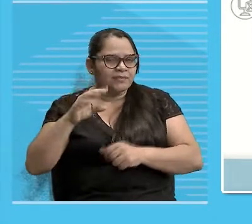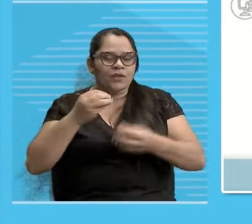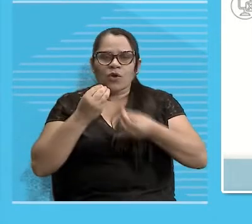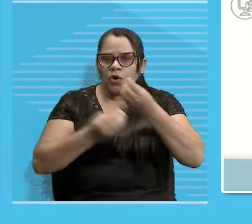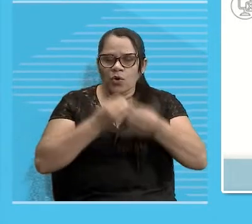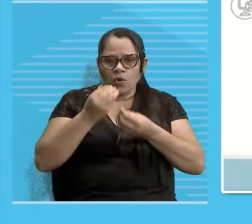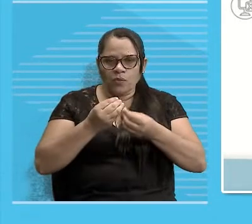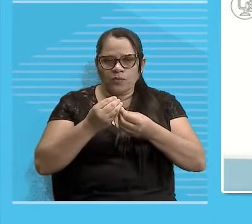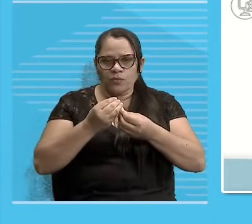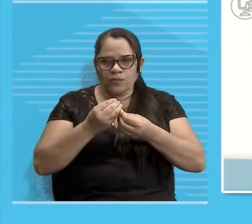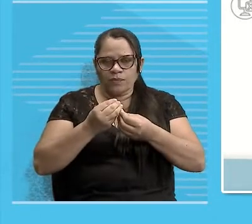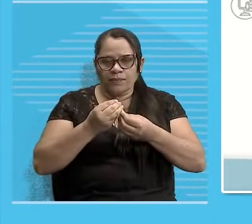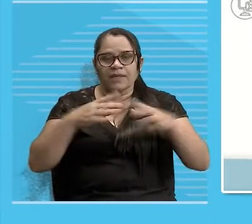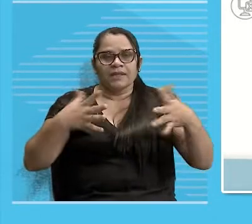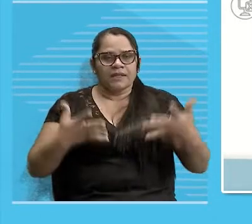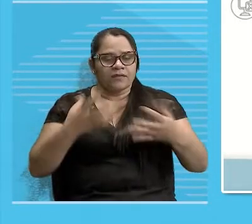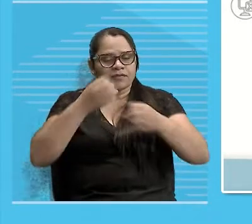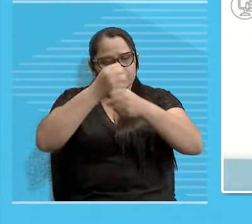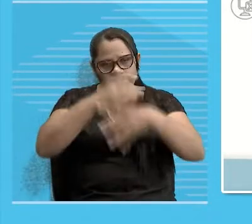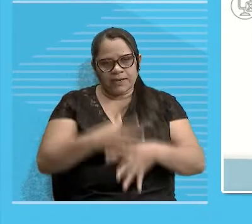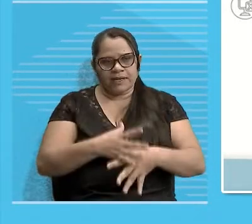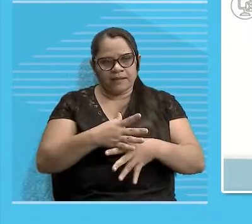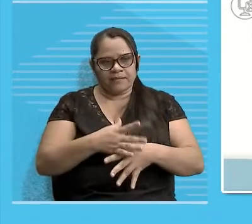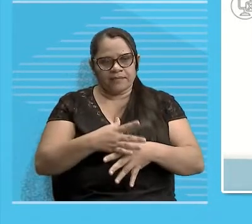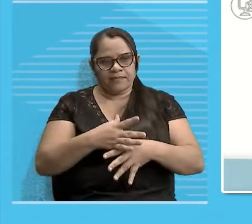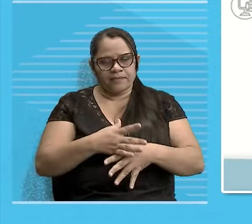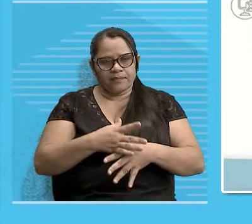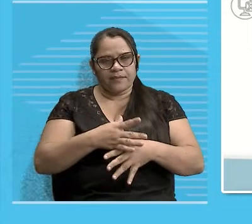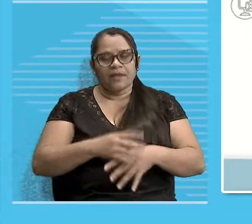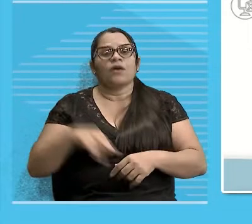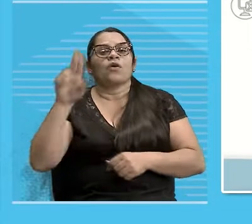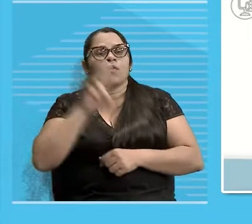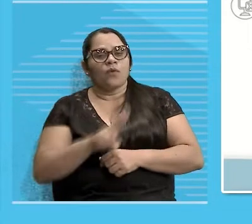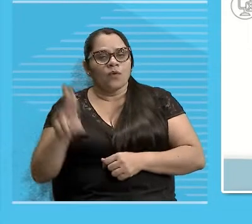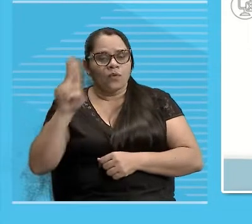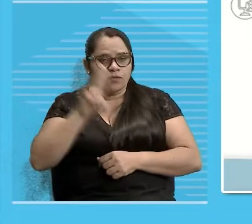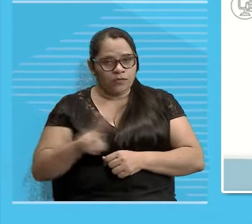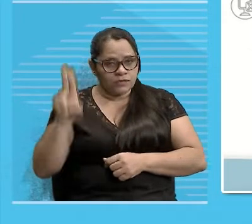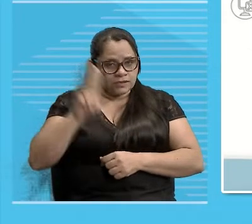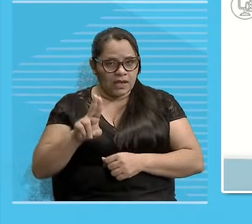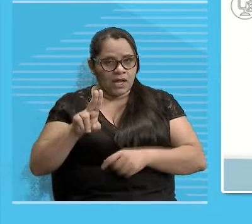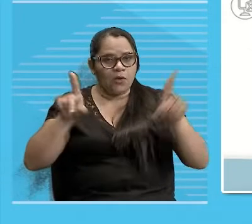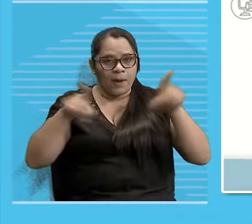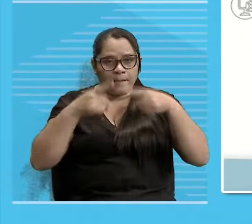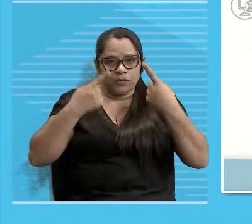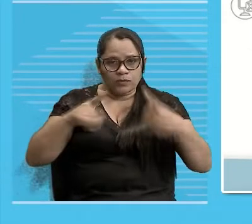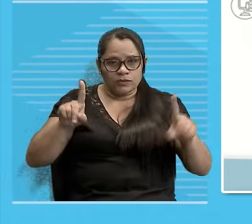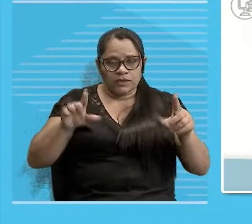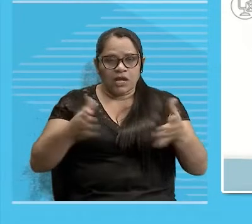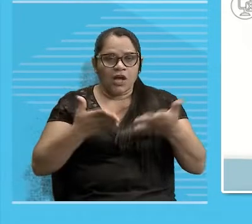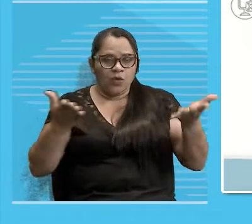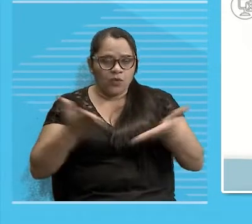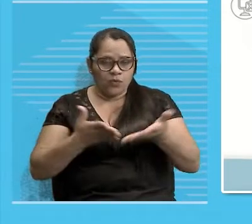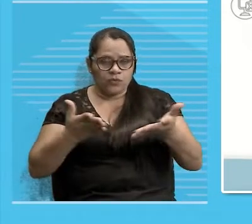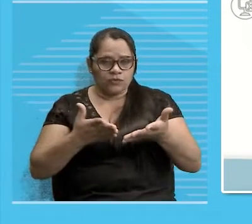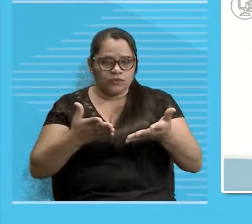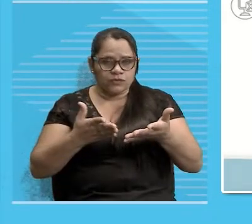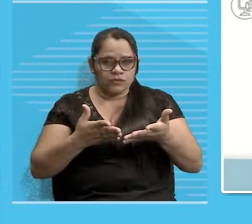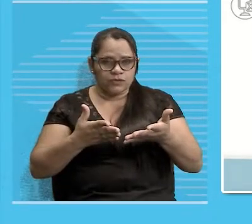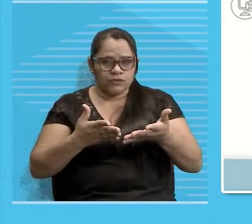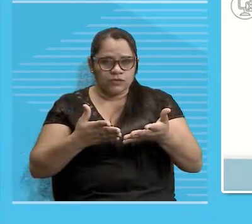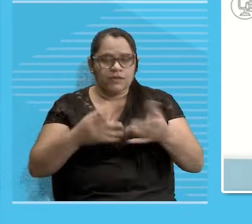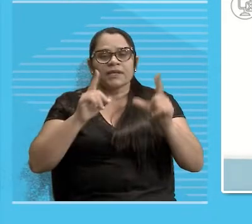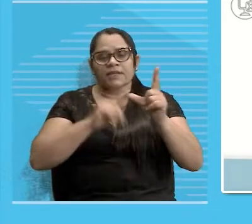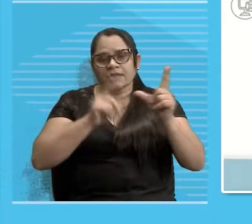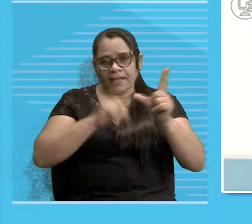Como assim, tio? Explique melhor. Vamos lá. Eu vou pegar uma música hoje dessa aí, a música da moda, que diz para a pessoa fazer